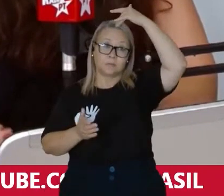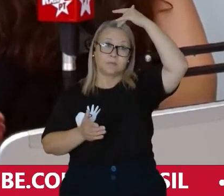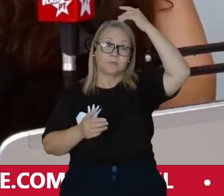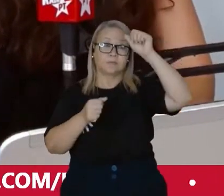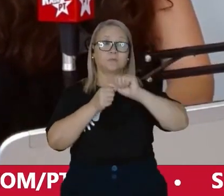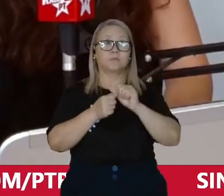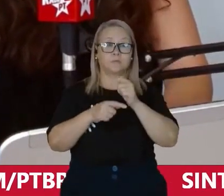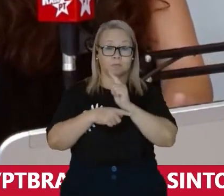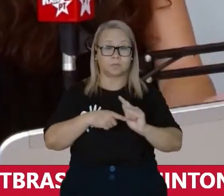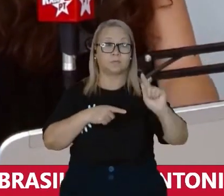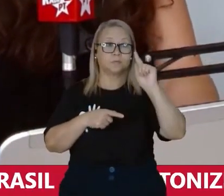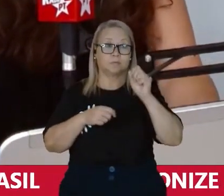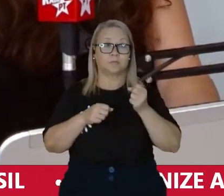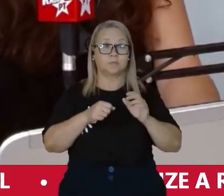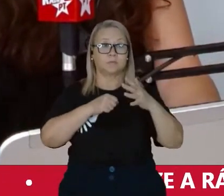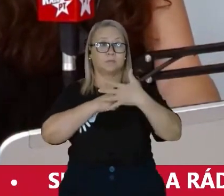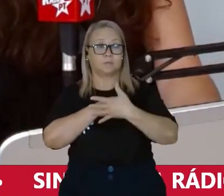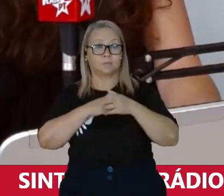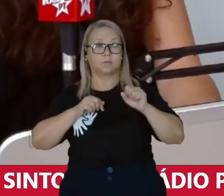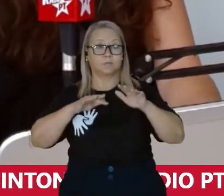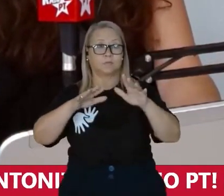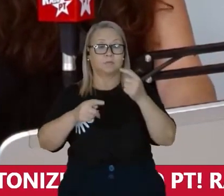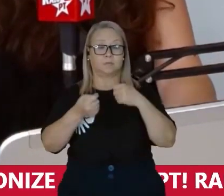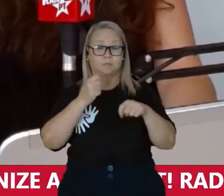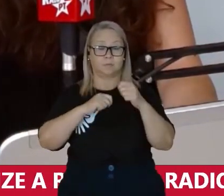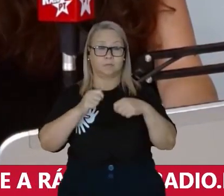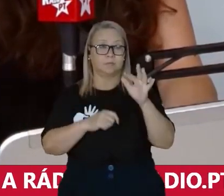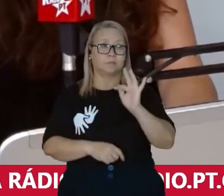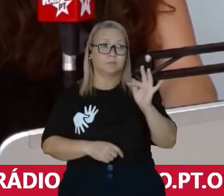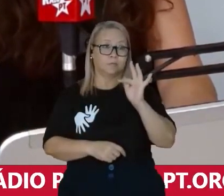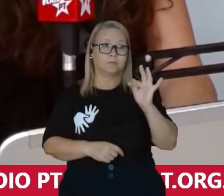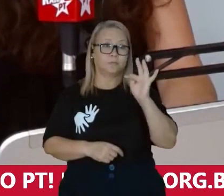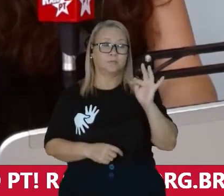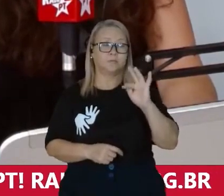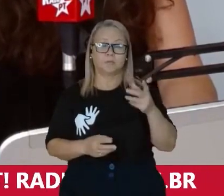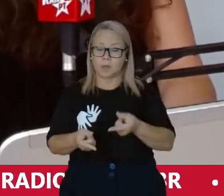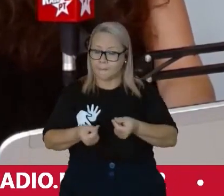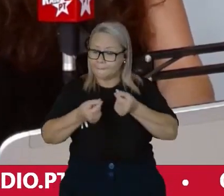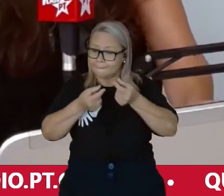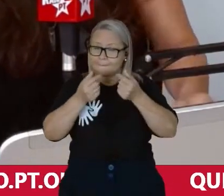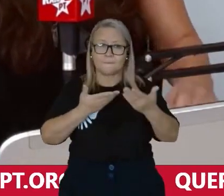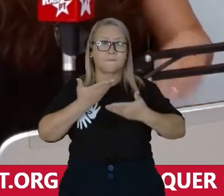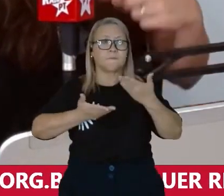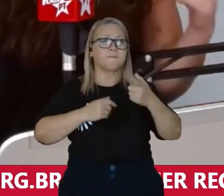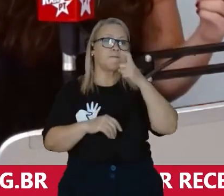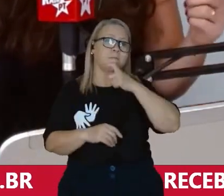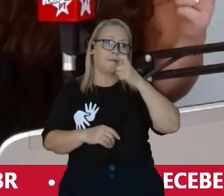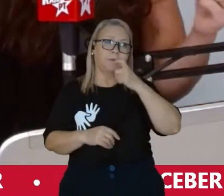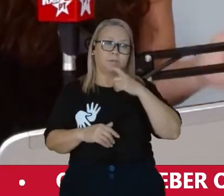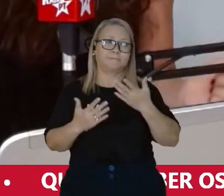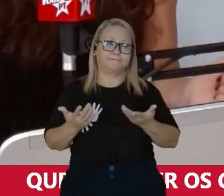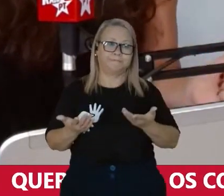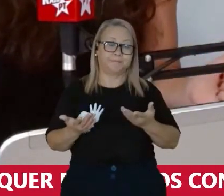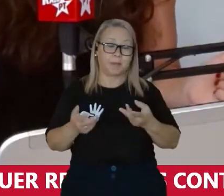da pandemia, em nome da economia continuar funcionando. Então, teve muito dinheiro envolvido na mentira. E aí você